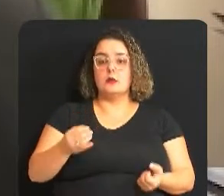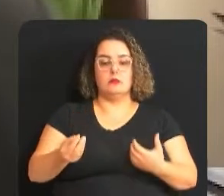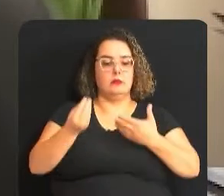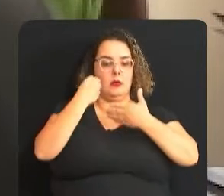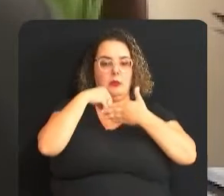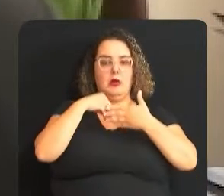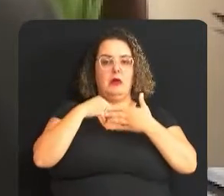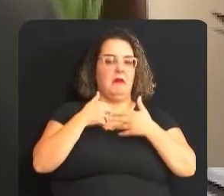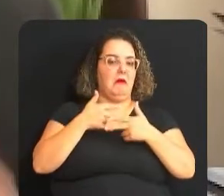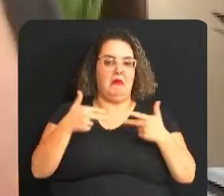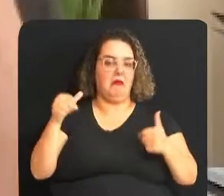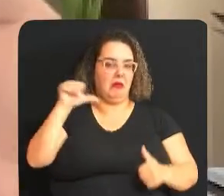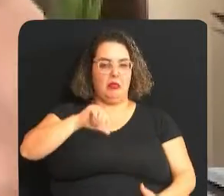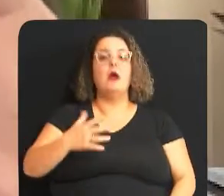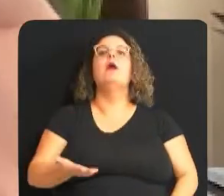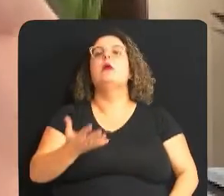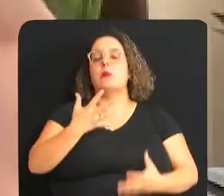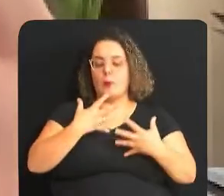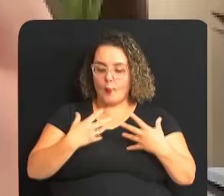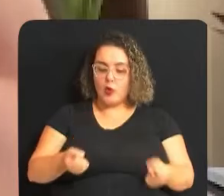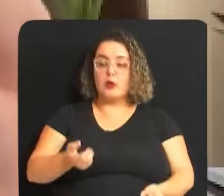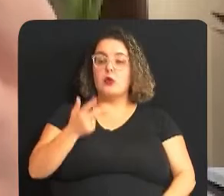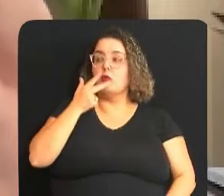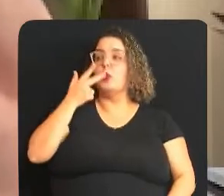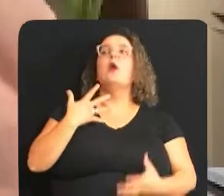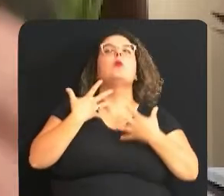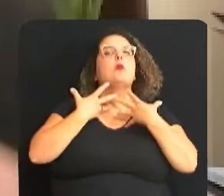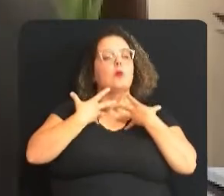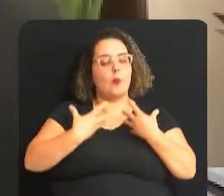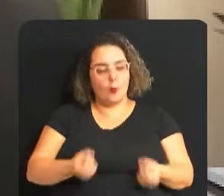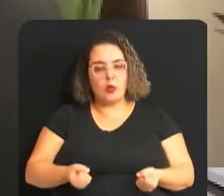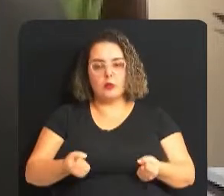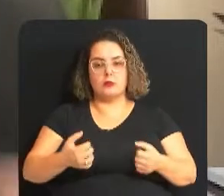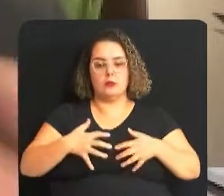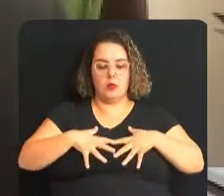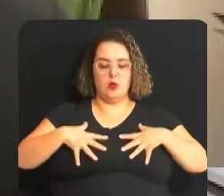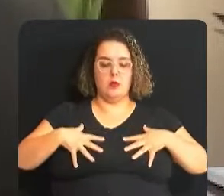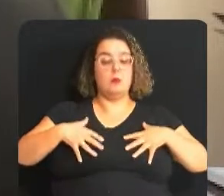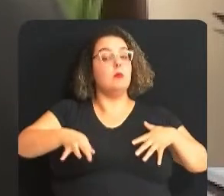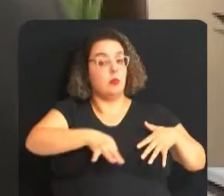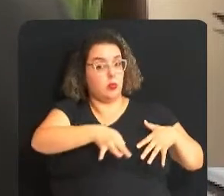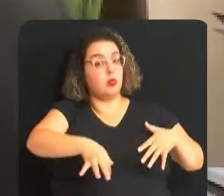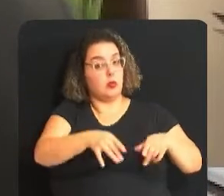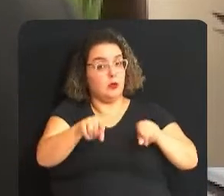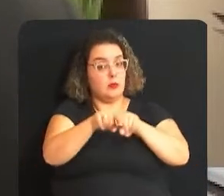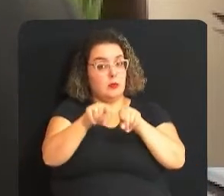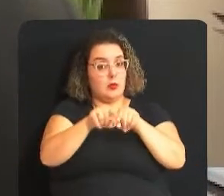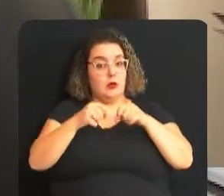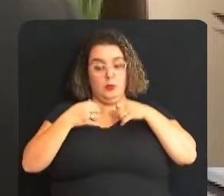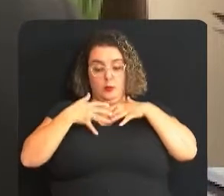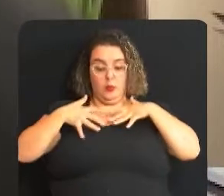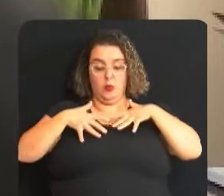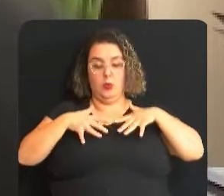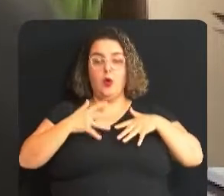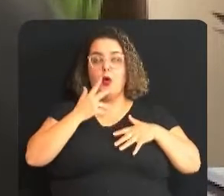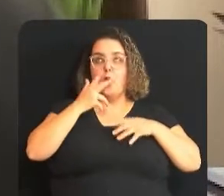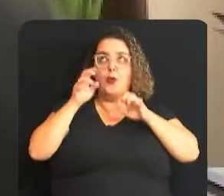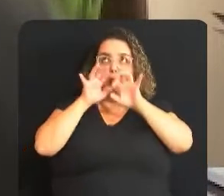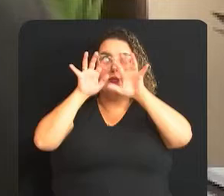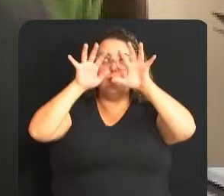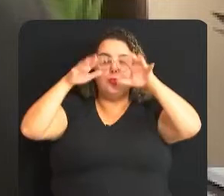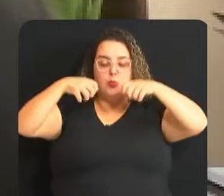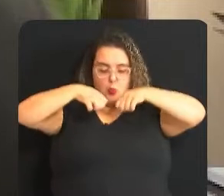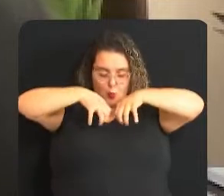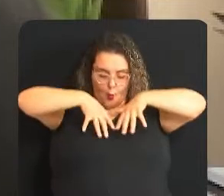porcaria, vai absorver. E se eu estou fumando, vai absorver no pulmão, mas no intestino também, porque a fumaça também vai para o estômago.